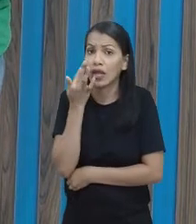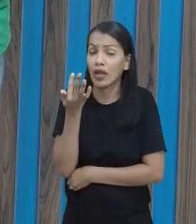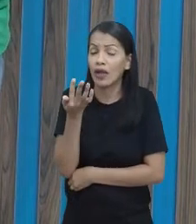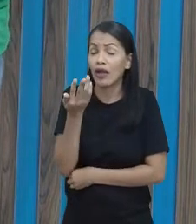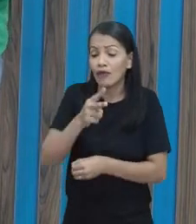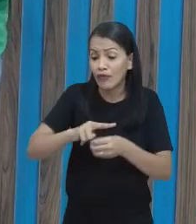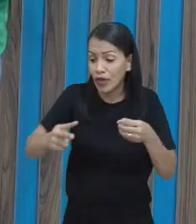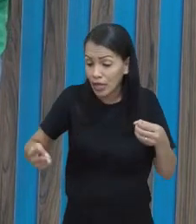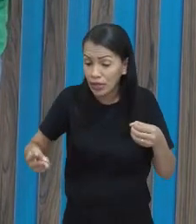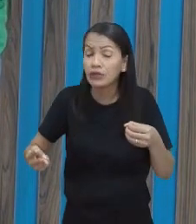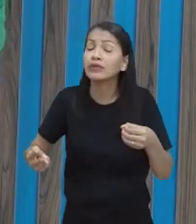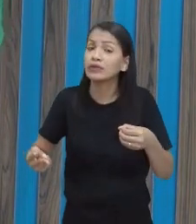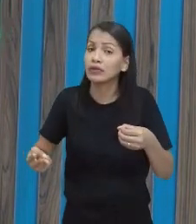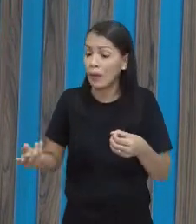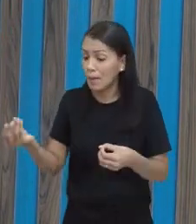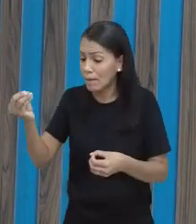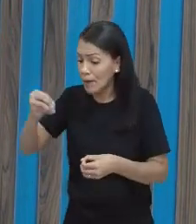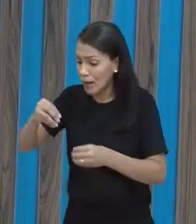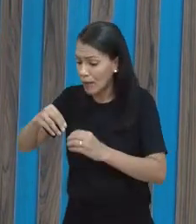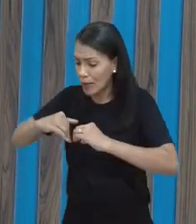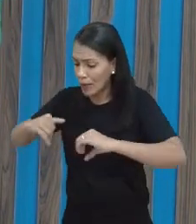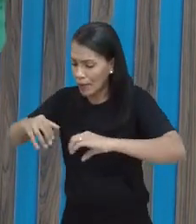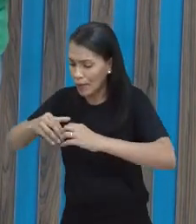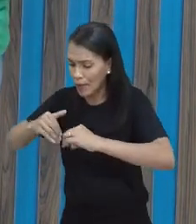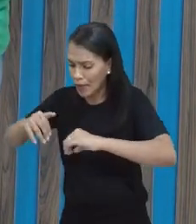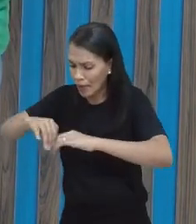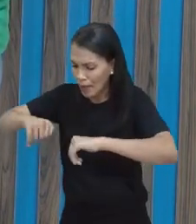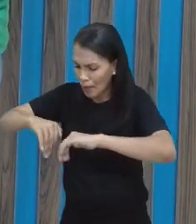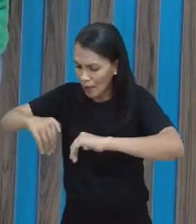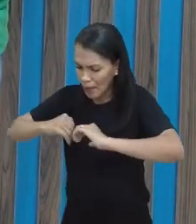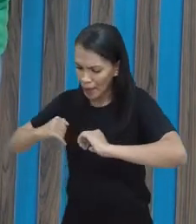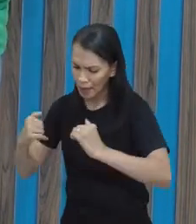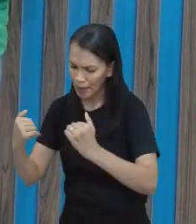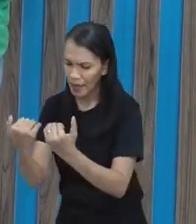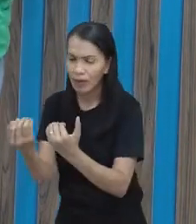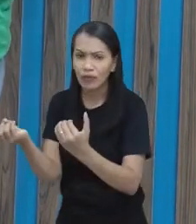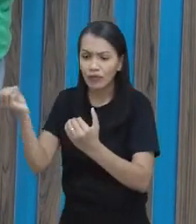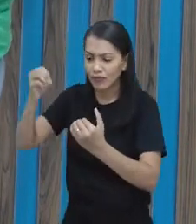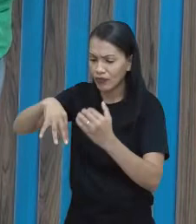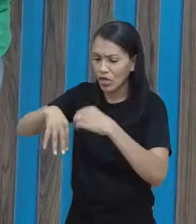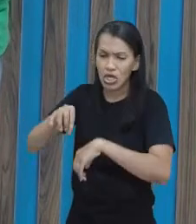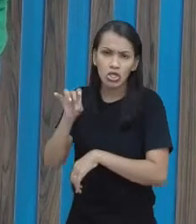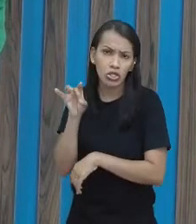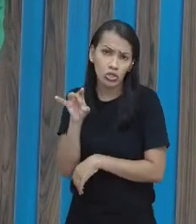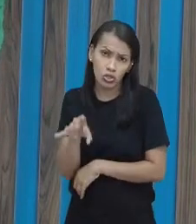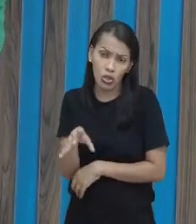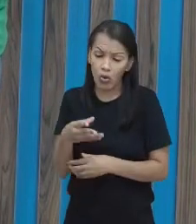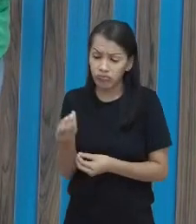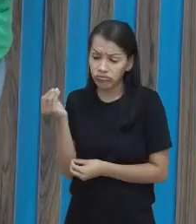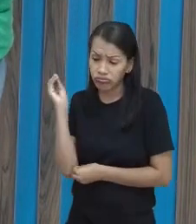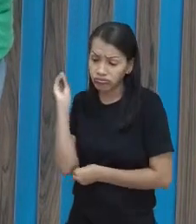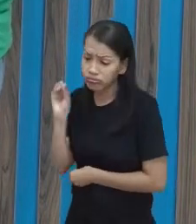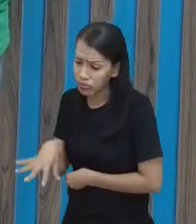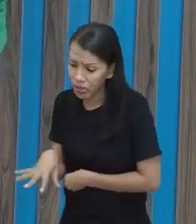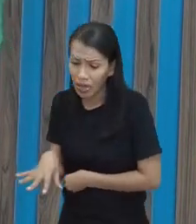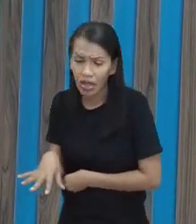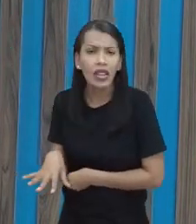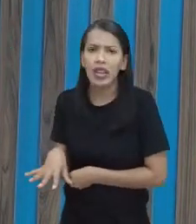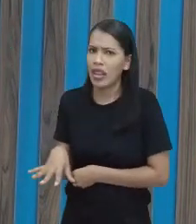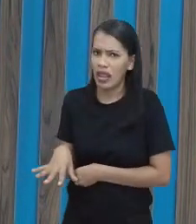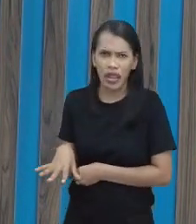Então, né? Por que eu estou dizendo para cavar um buraquinho? Porque se você deixar ali, simplesmente jogar na terra, aquilo ali pode